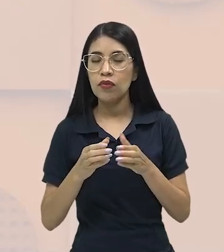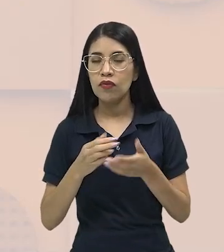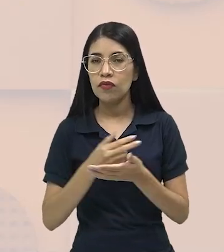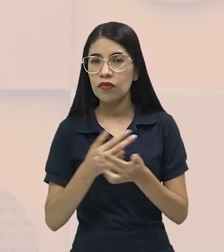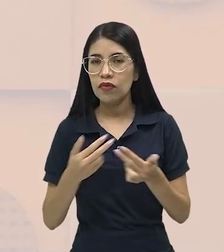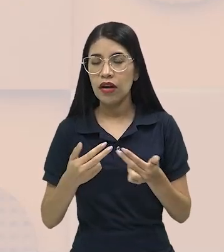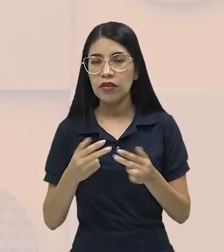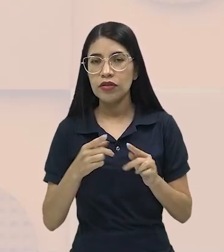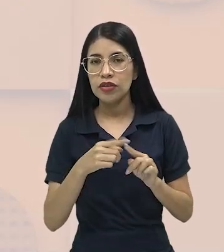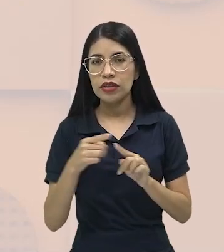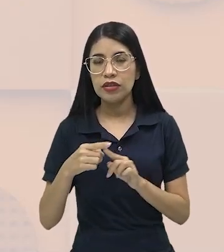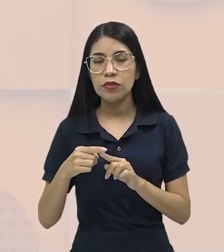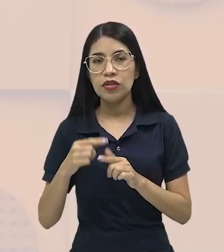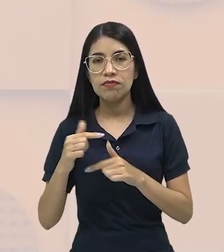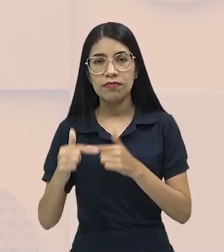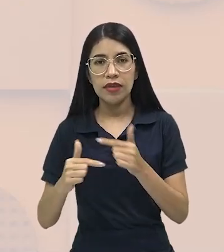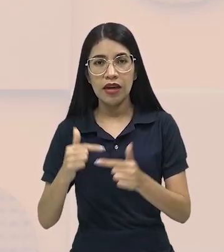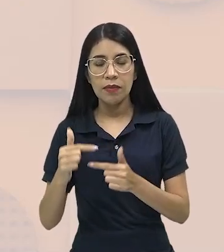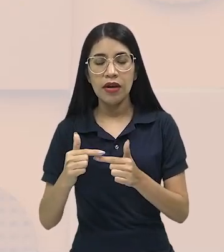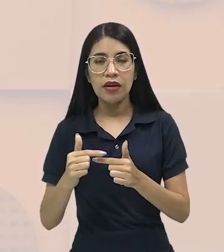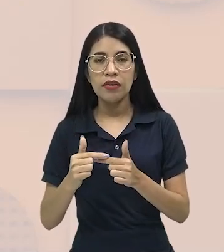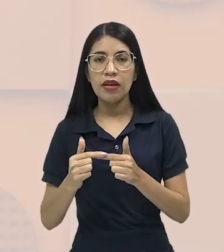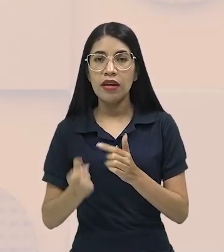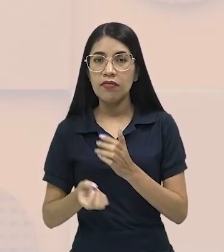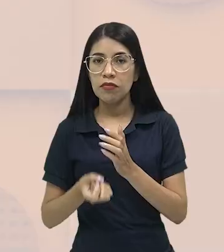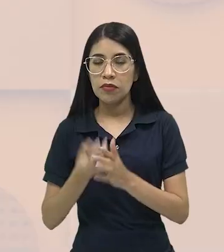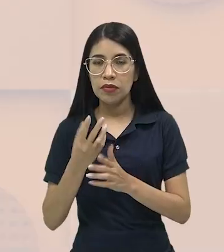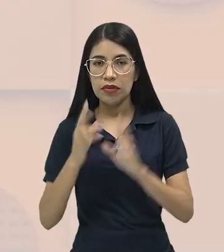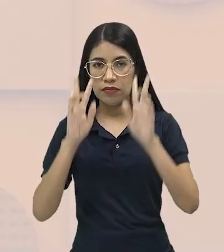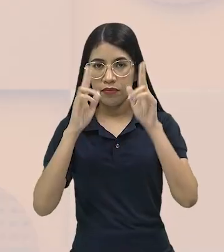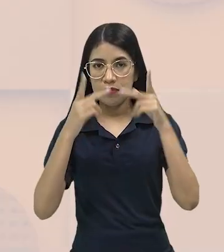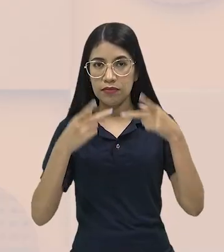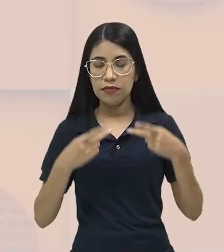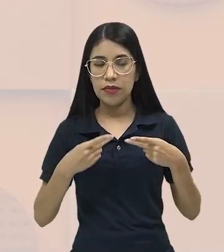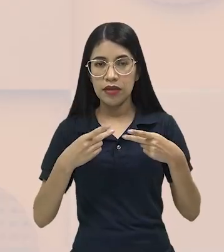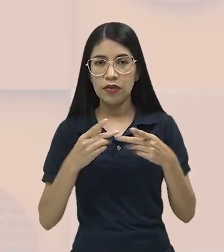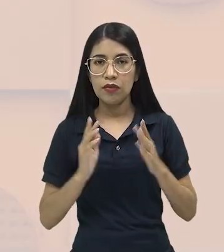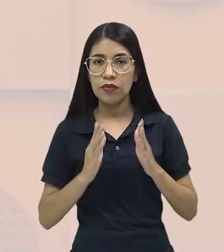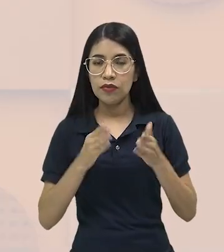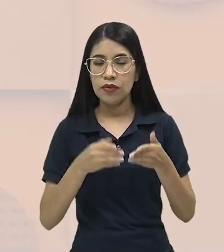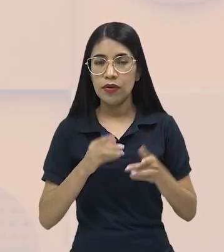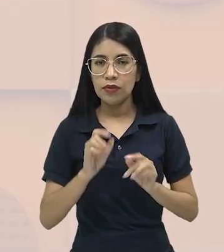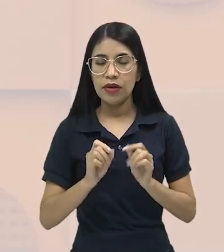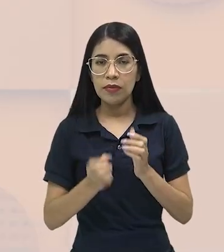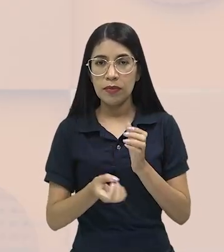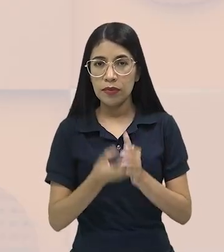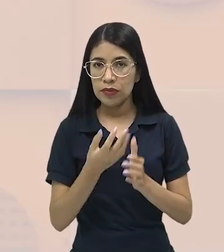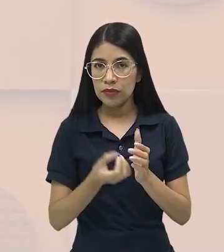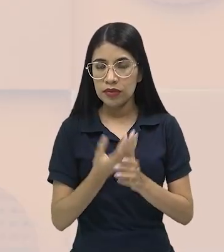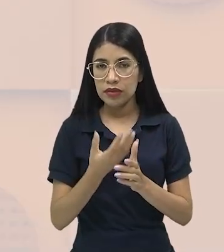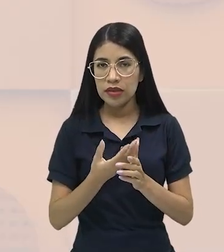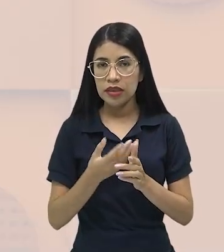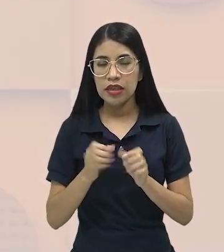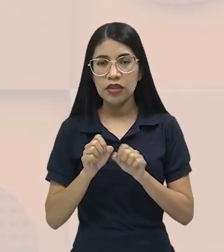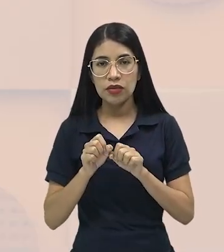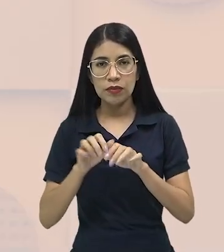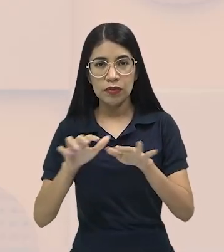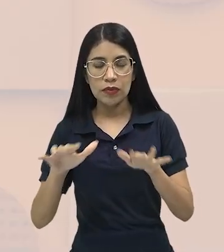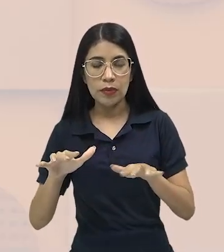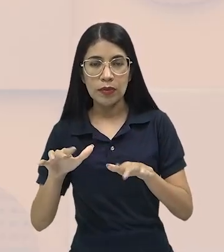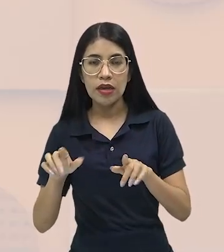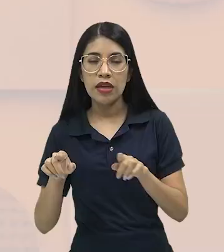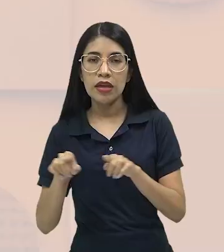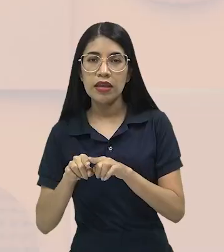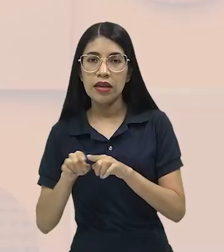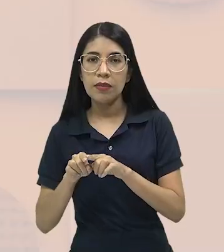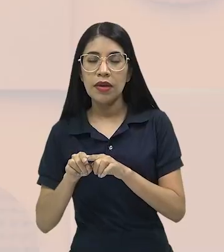que foi desenvolvida pelo ser humano, tá? Em prol de uma produção, distribuição